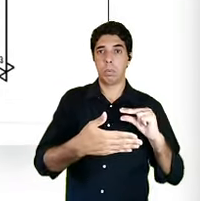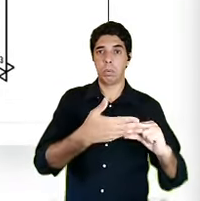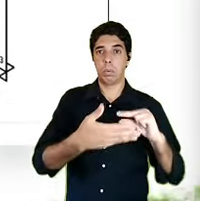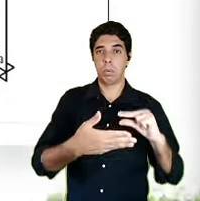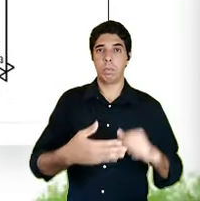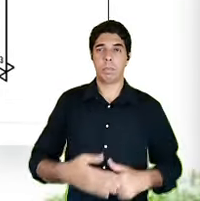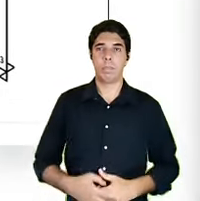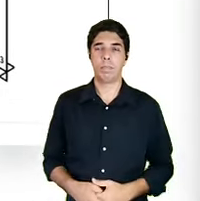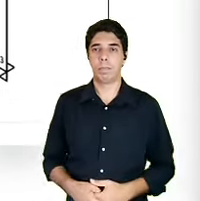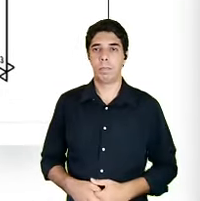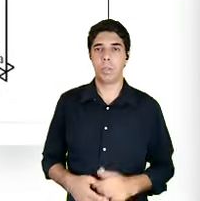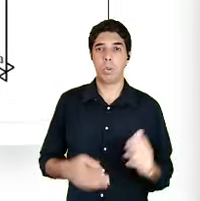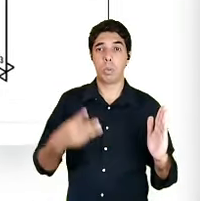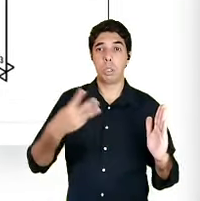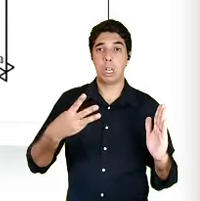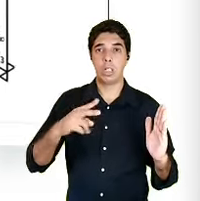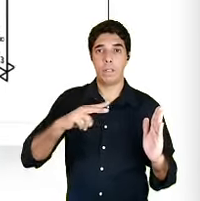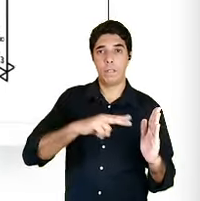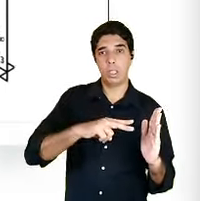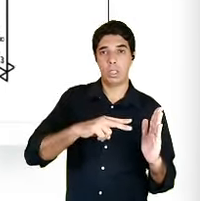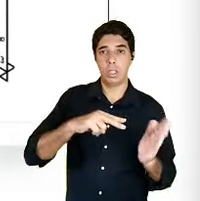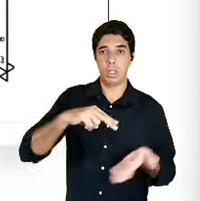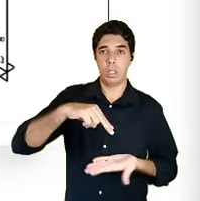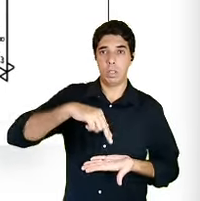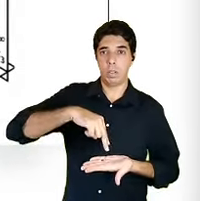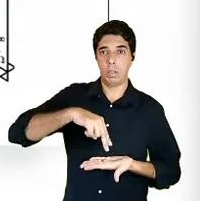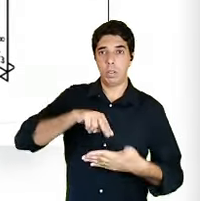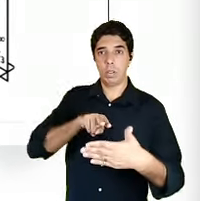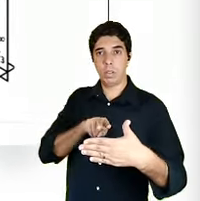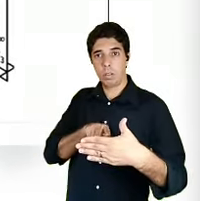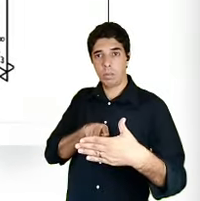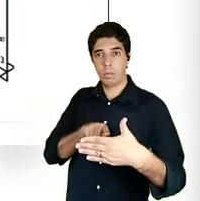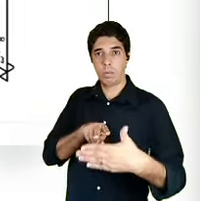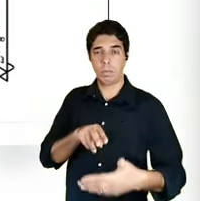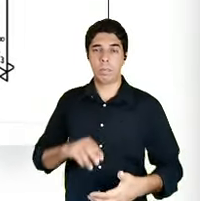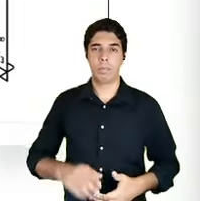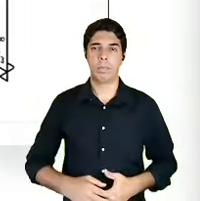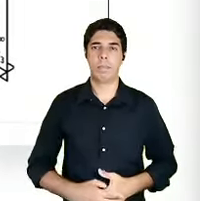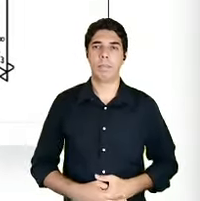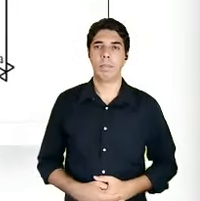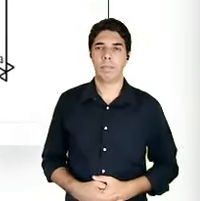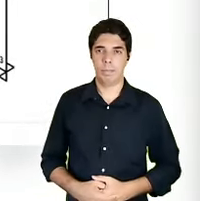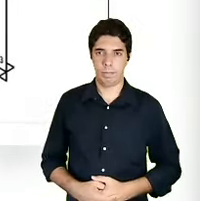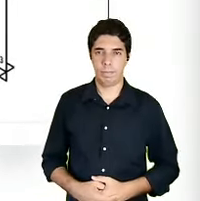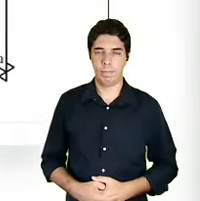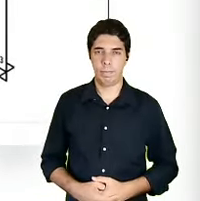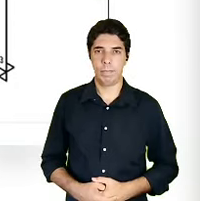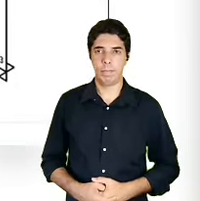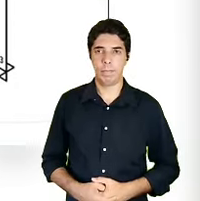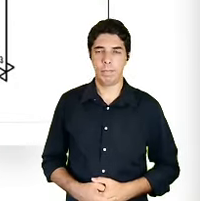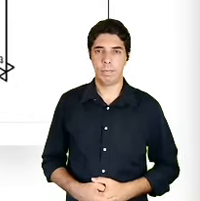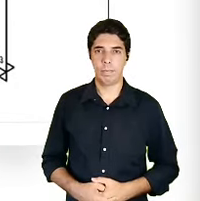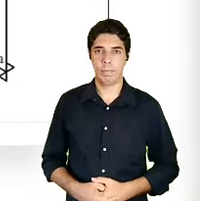E eu encontrei três vistas da peça por lados diferentes, ou seja, por posições diferentes do